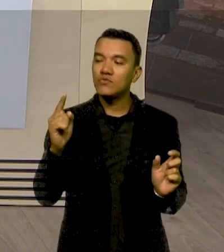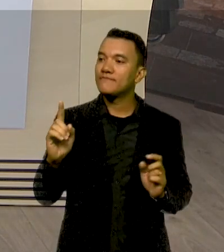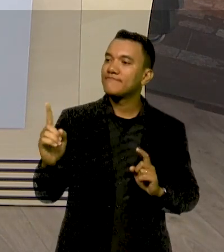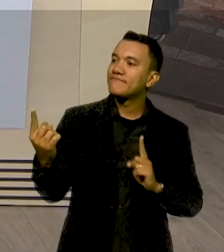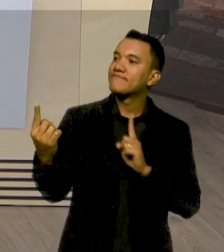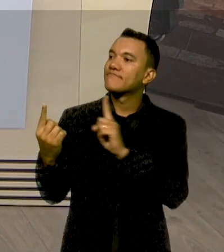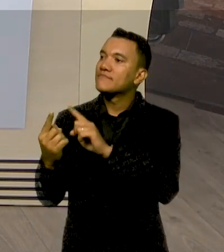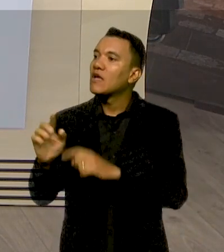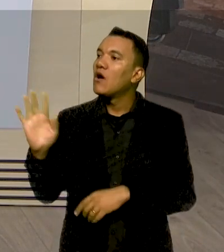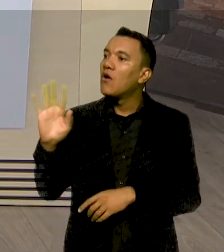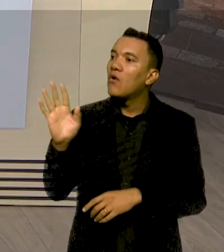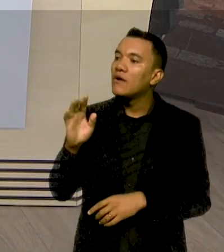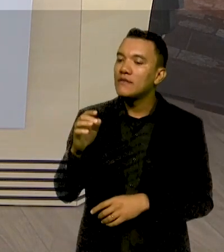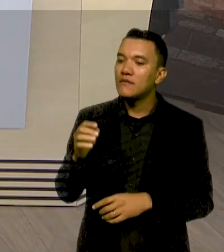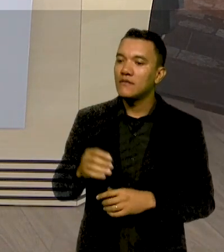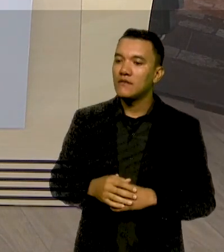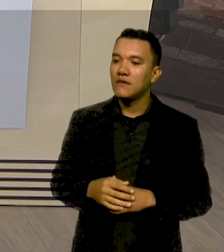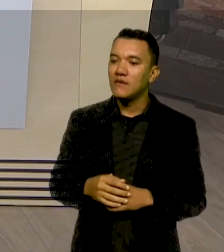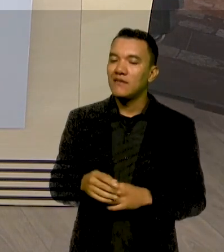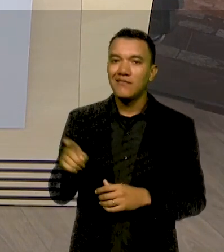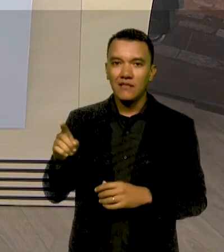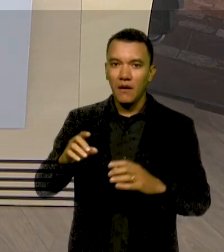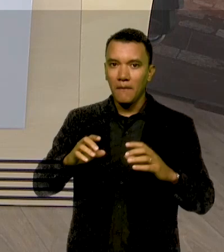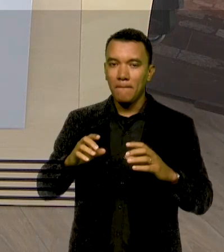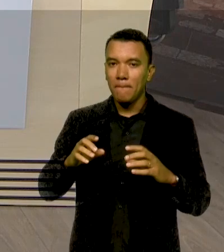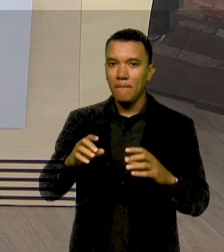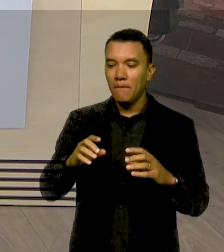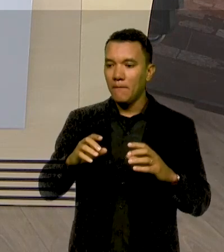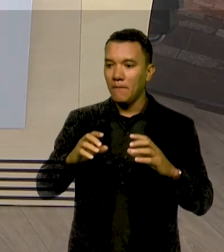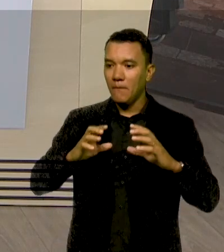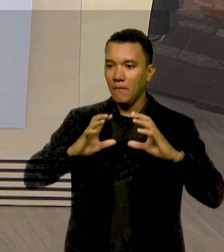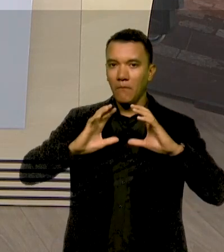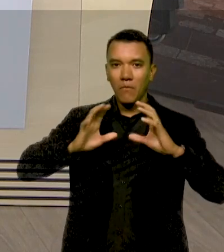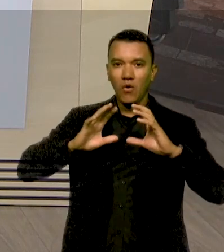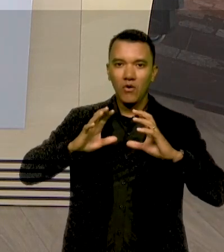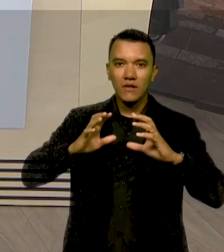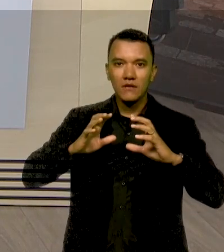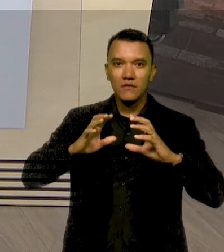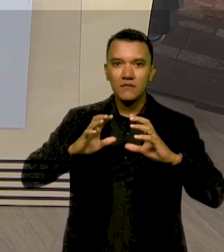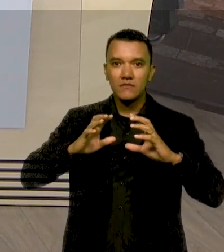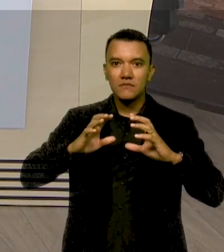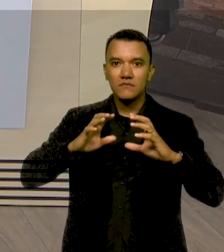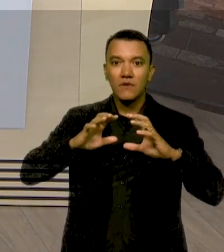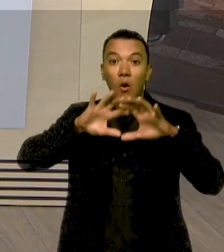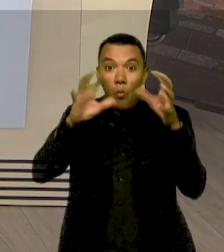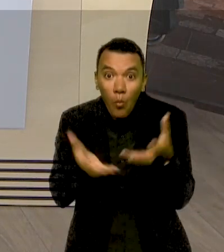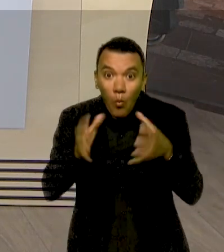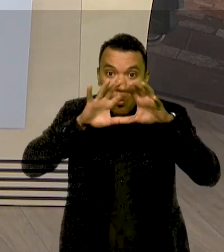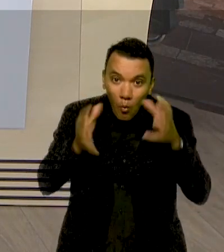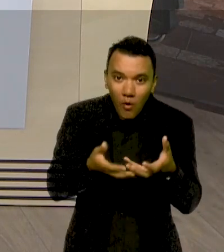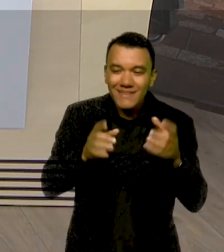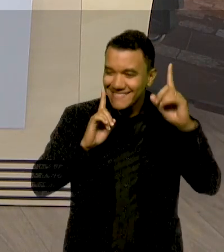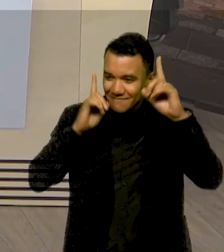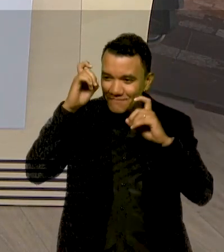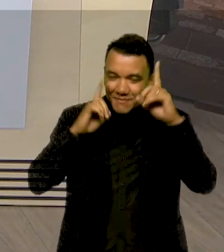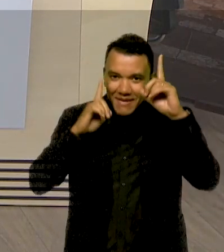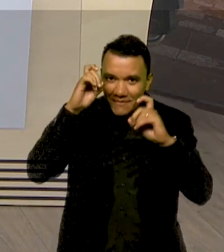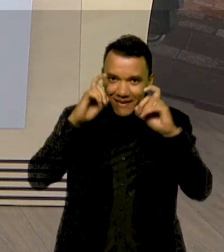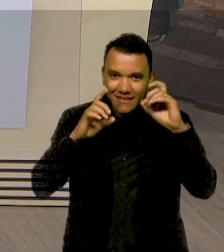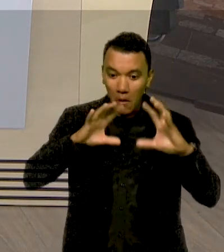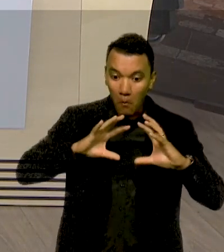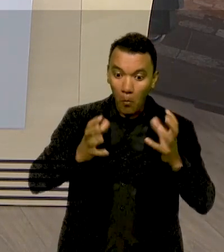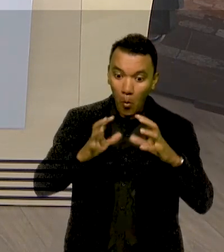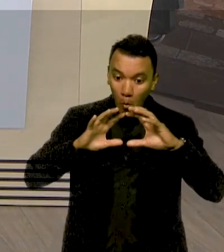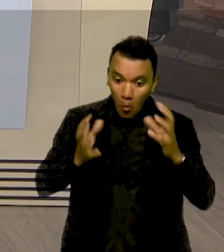falavam, por exemplo, bola, aproveitando que ele é desportista, bola, faziam um gesto meio que arredondando com a mão, mais ou menos do jeito que eu estou aqui.